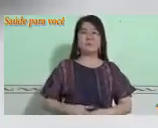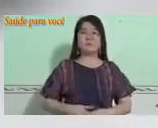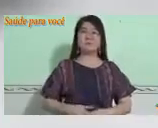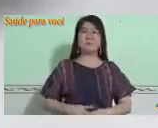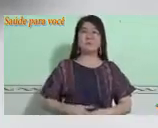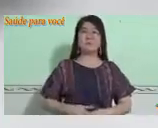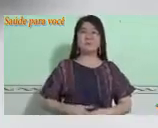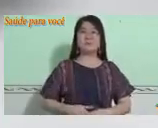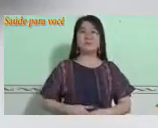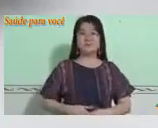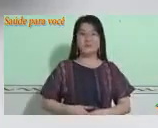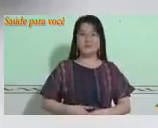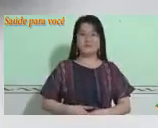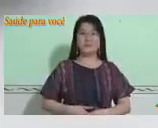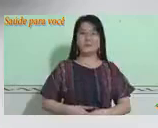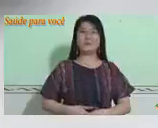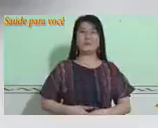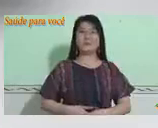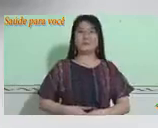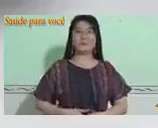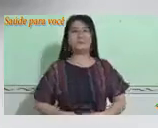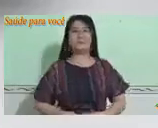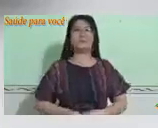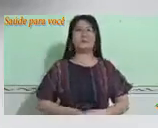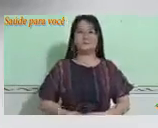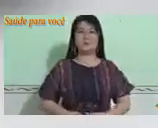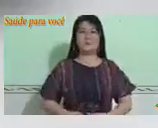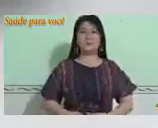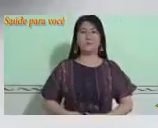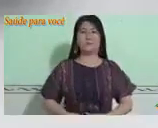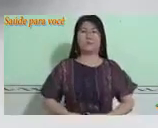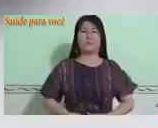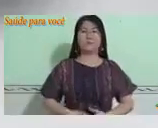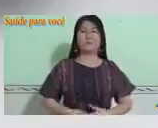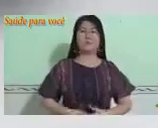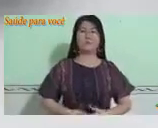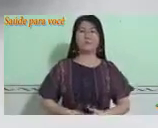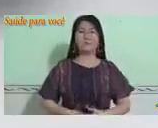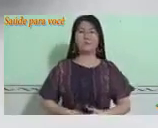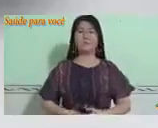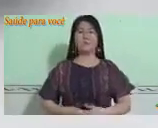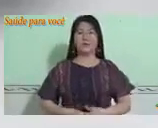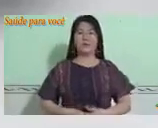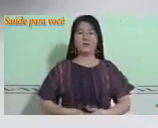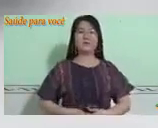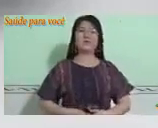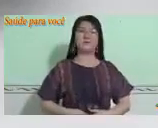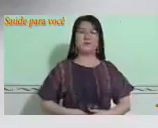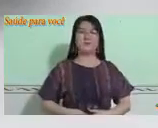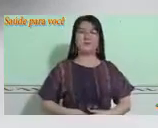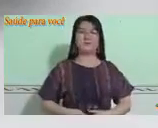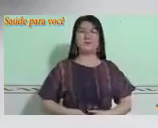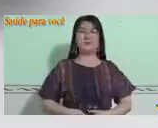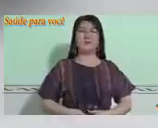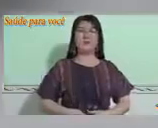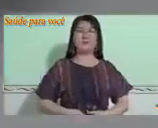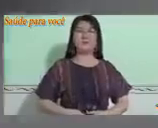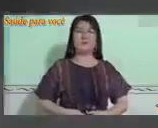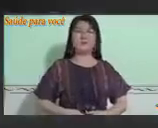Estes sintomas podem indicar que a criança tem um traumatismo craniano, vírgula, principalmente se bateu com uma cabeça,